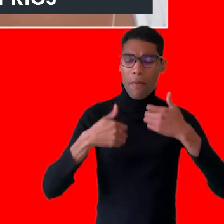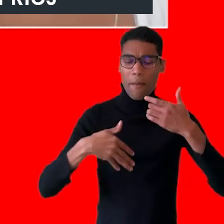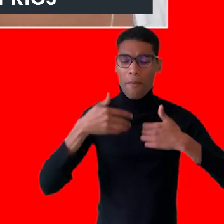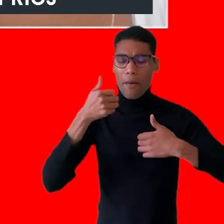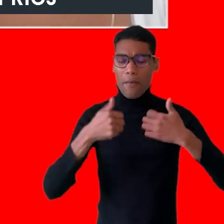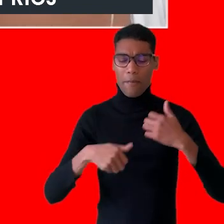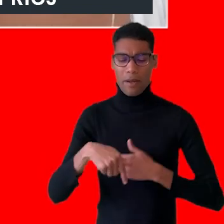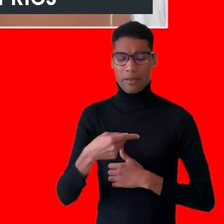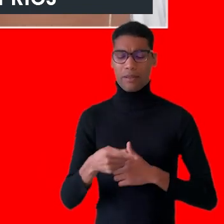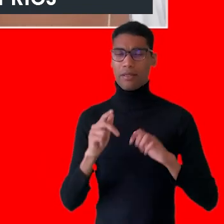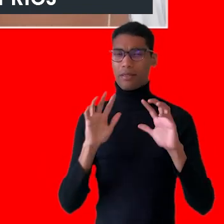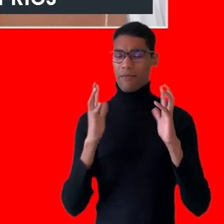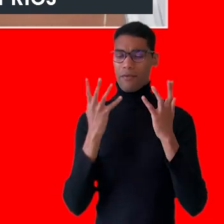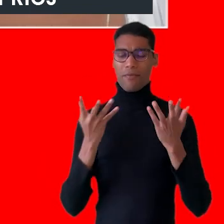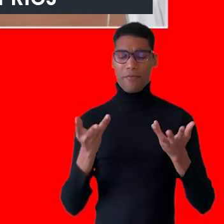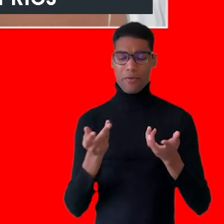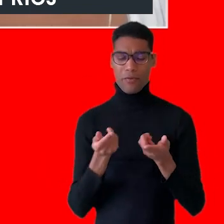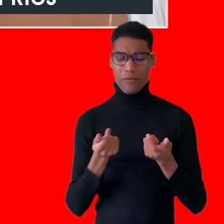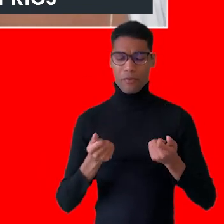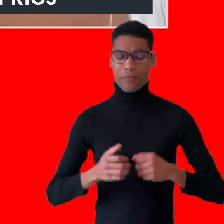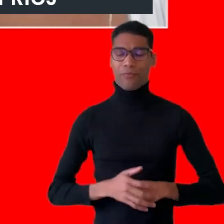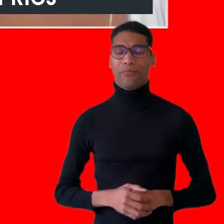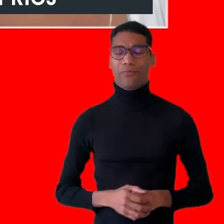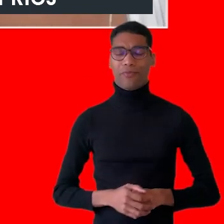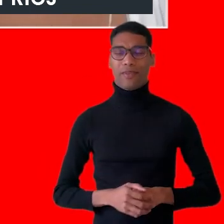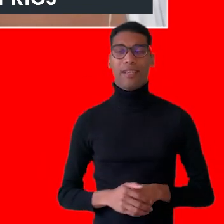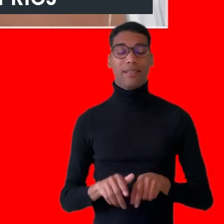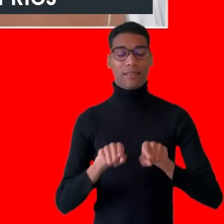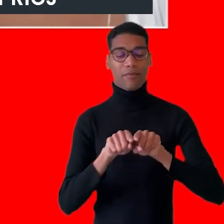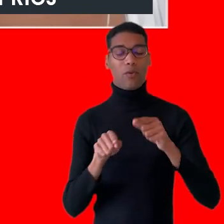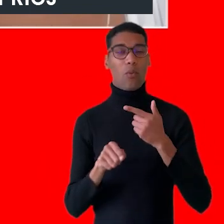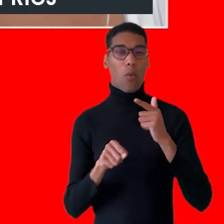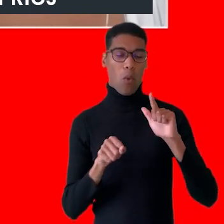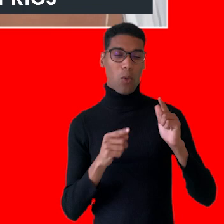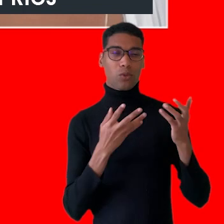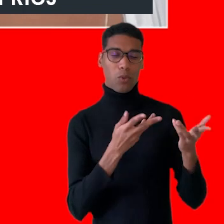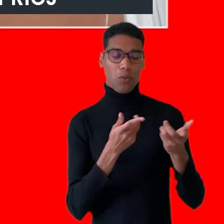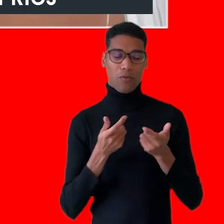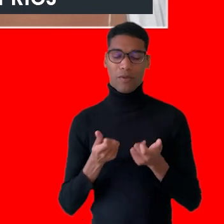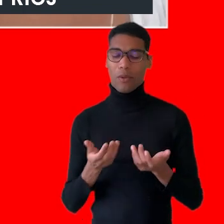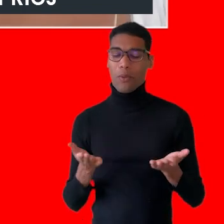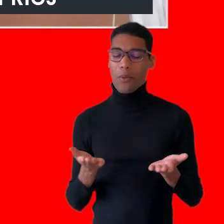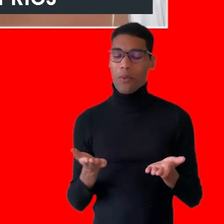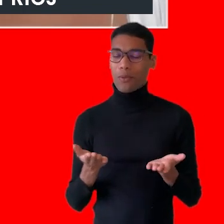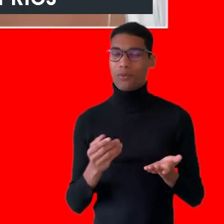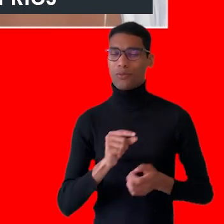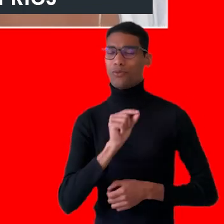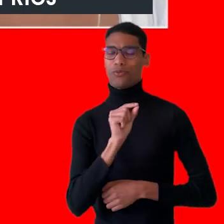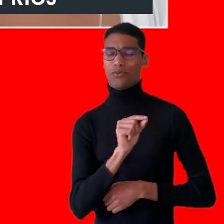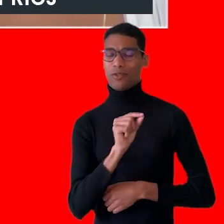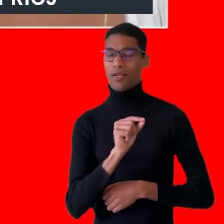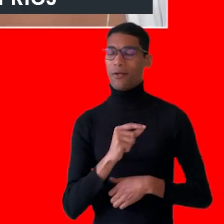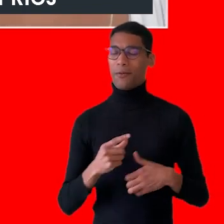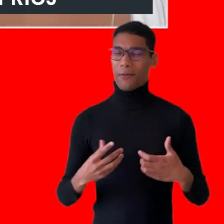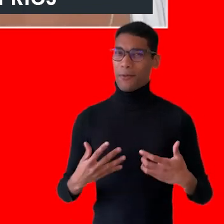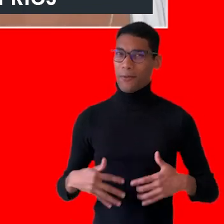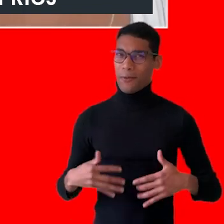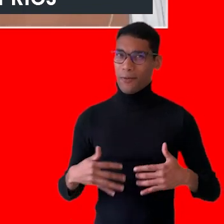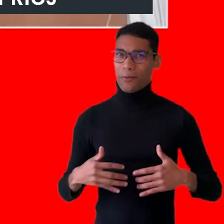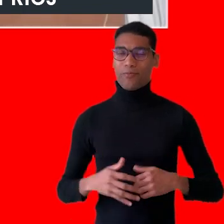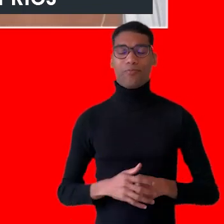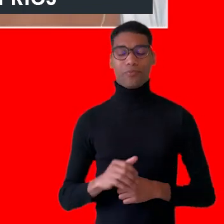com esse nosso evento. Que maravilha! E o nosso outro convidado de hoje, olha, gente, nossa